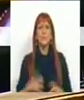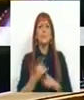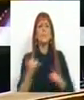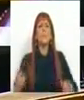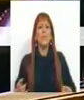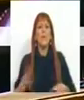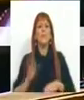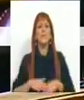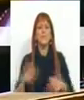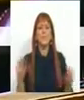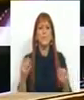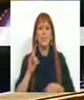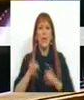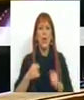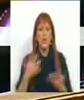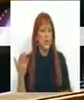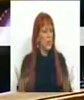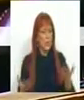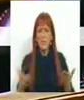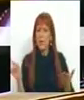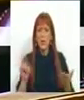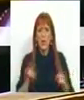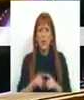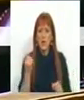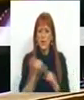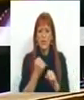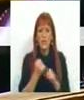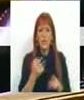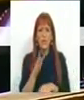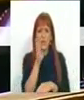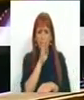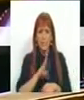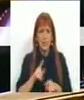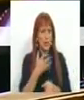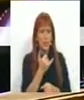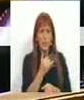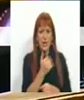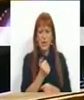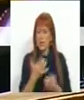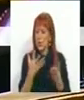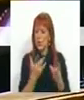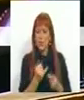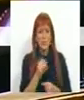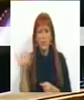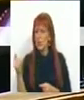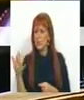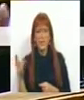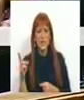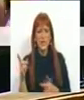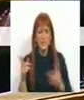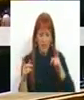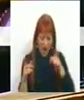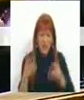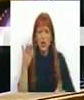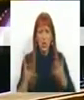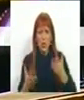Porquê? Porque, de facto, aquilo que é comparável não é o exercício de 2015 com o orçamento de 2016. Aliás,